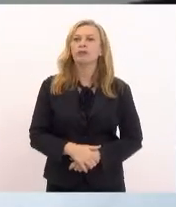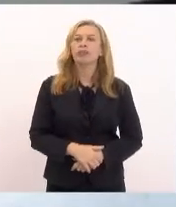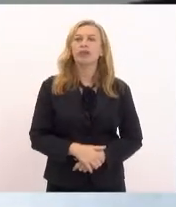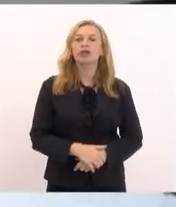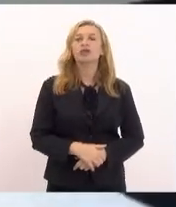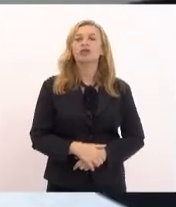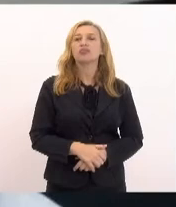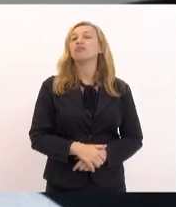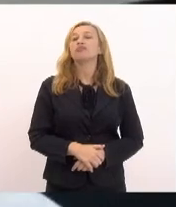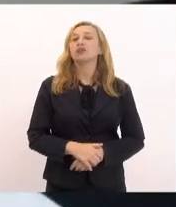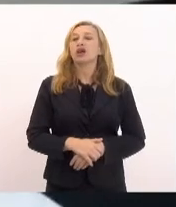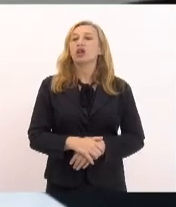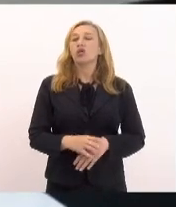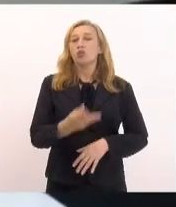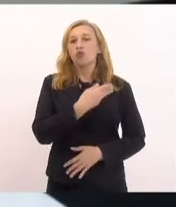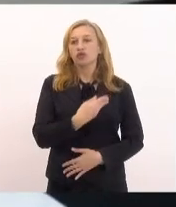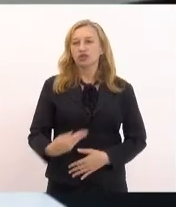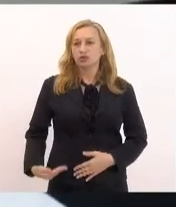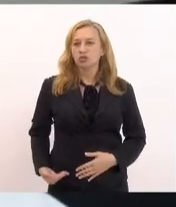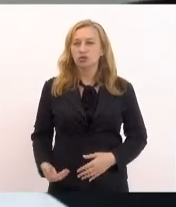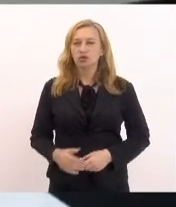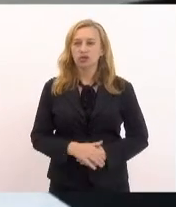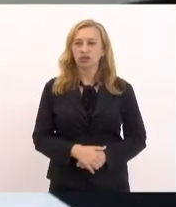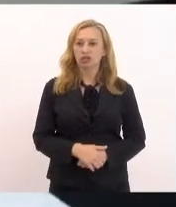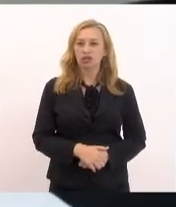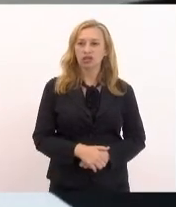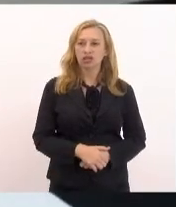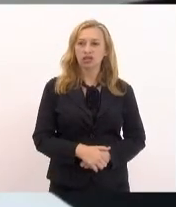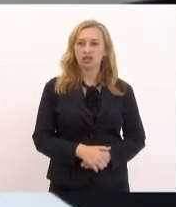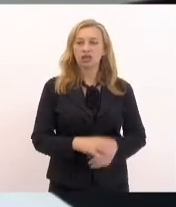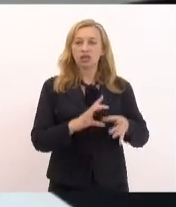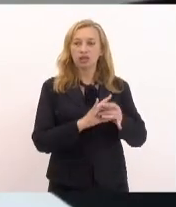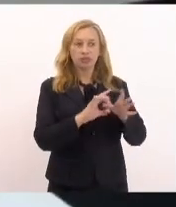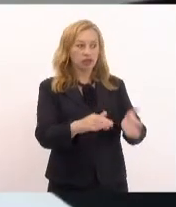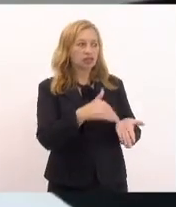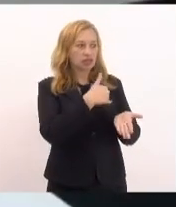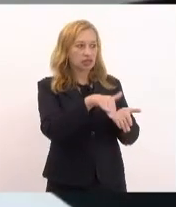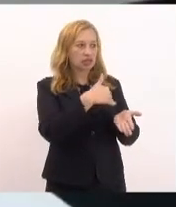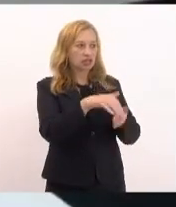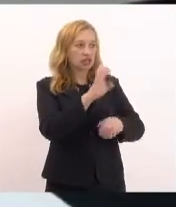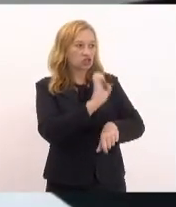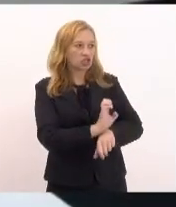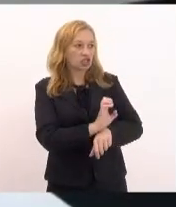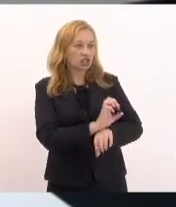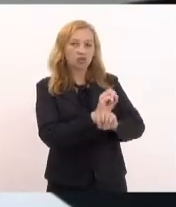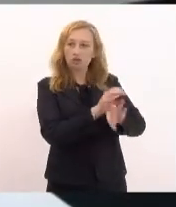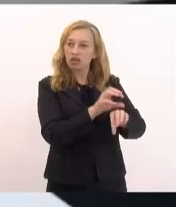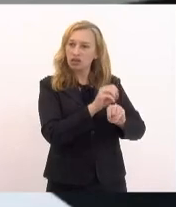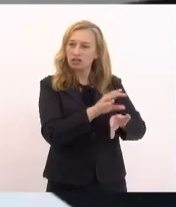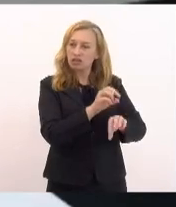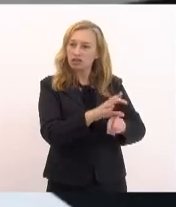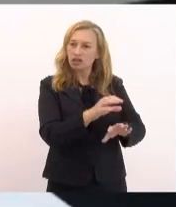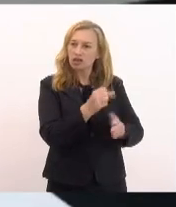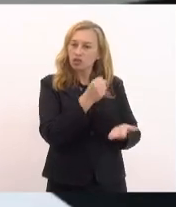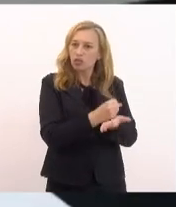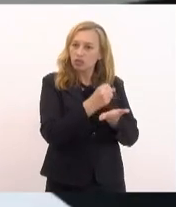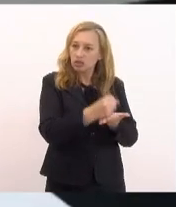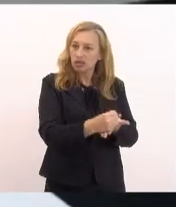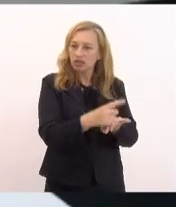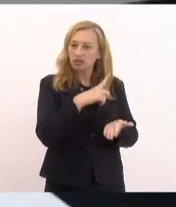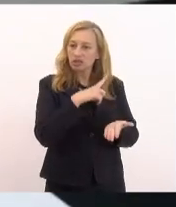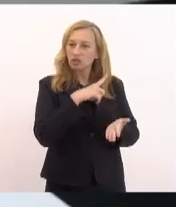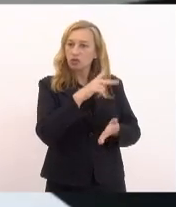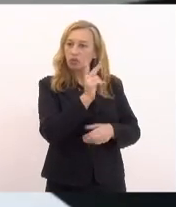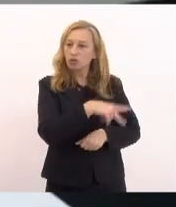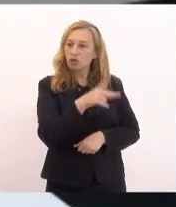feito publicar pelo governador, que autoriza a Secretaria de Estado de Educação a firmar contratos com